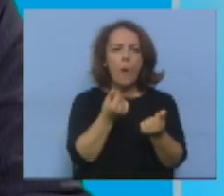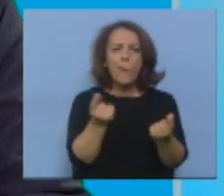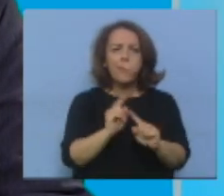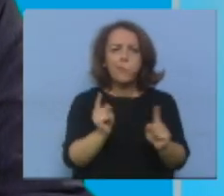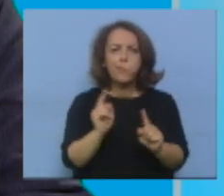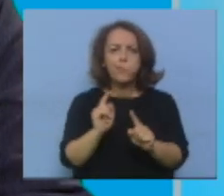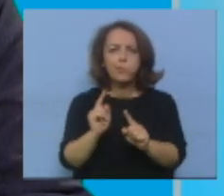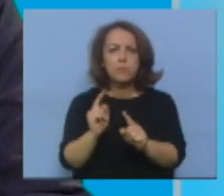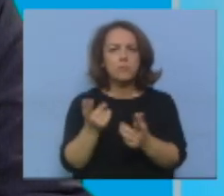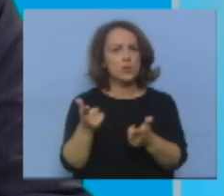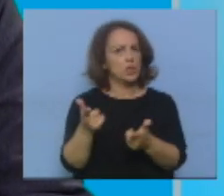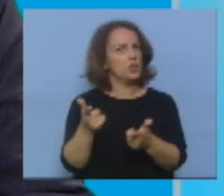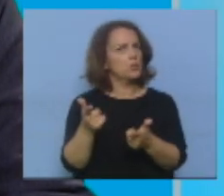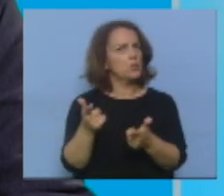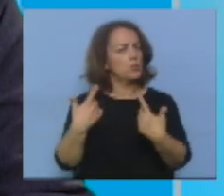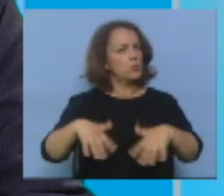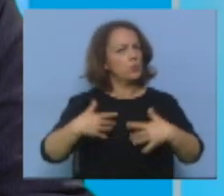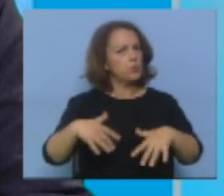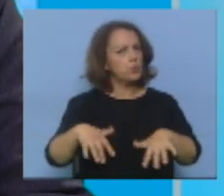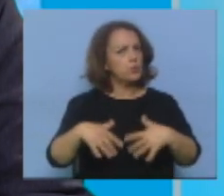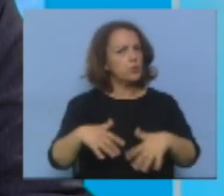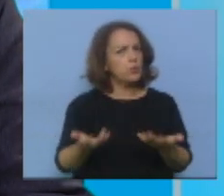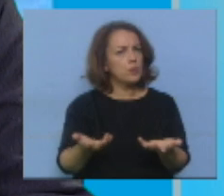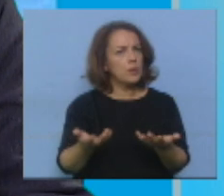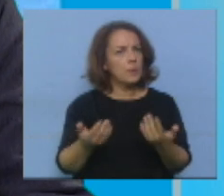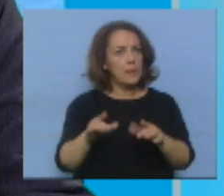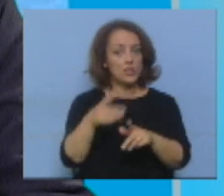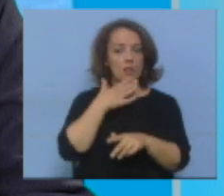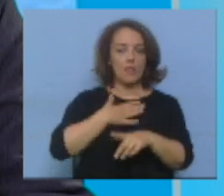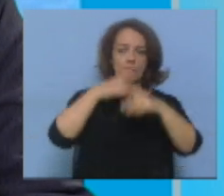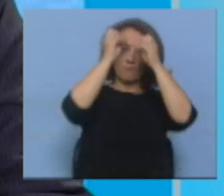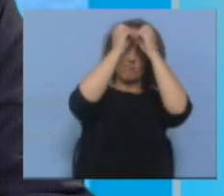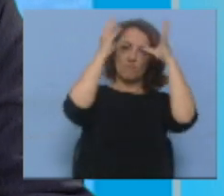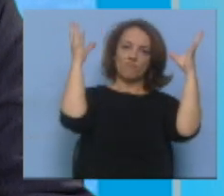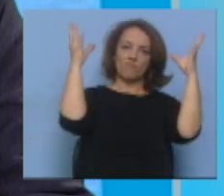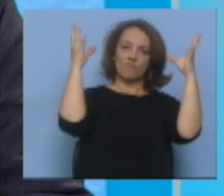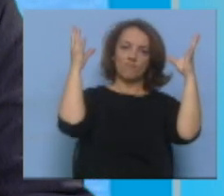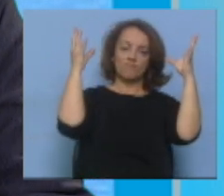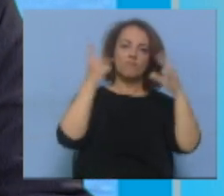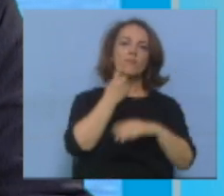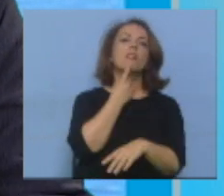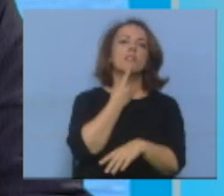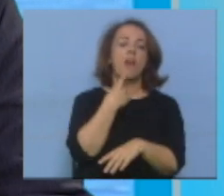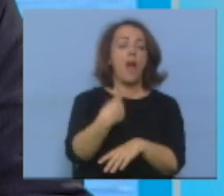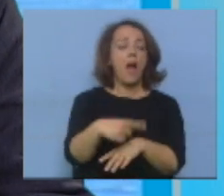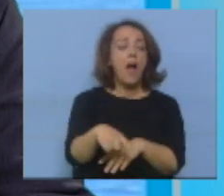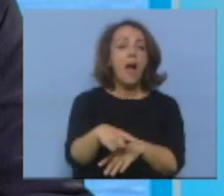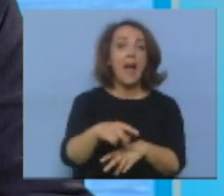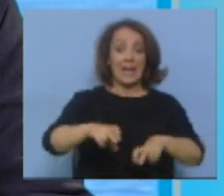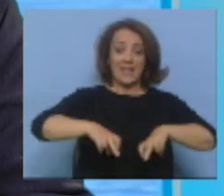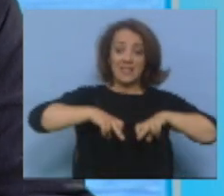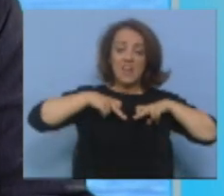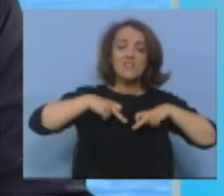elas. Isso também é humano. Mas se isso nos ensina a que há limites à minha riqueza,